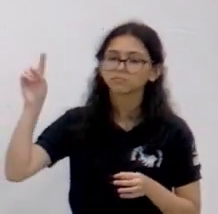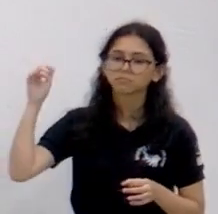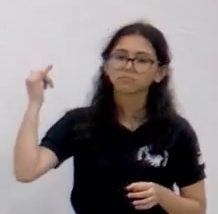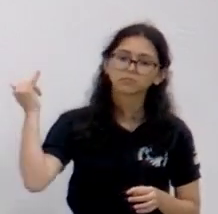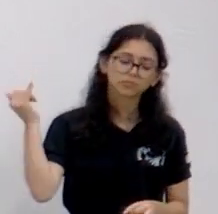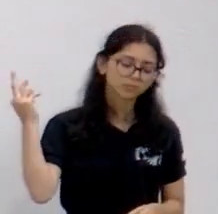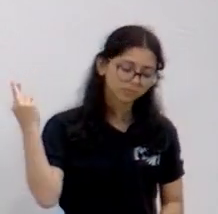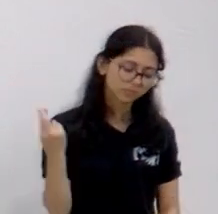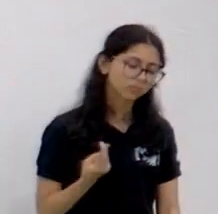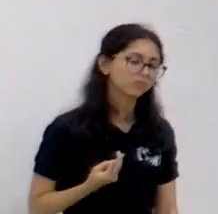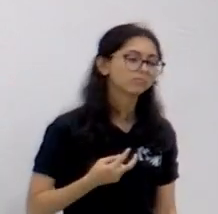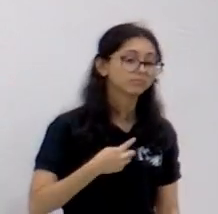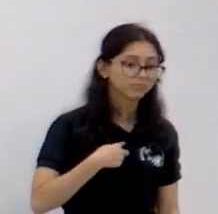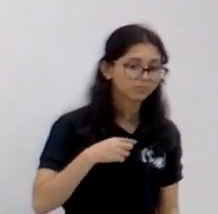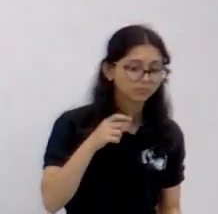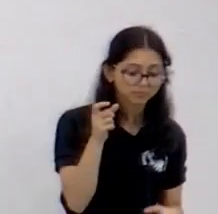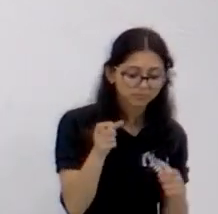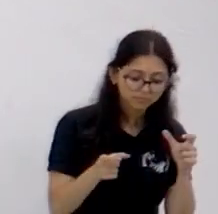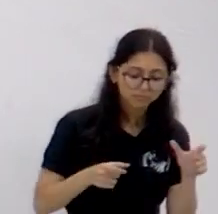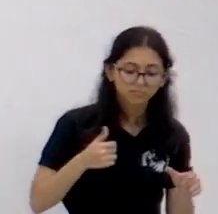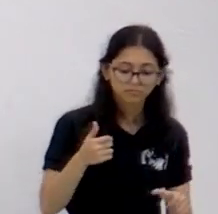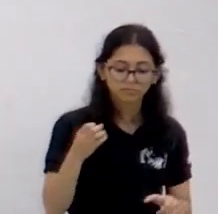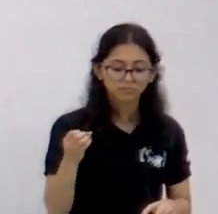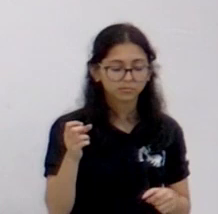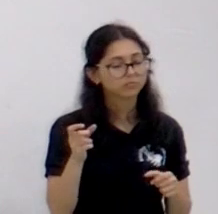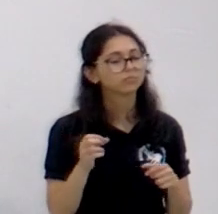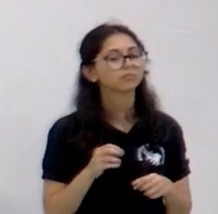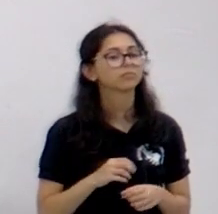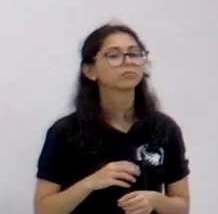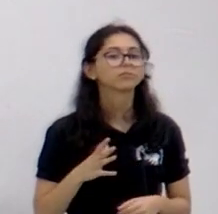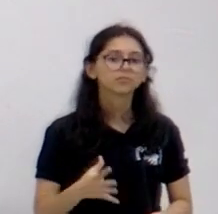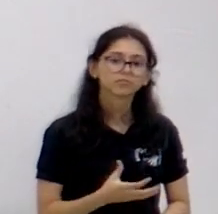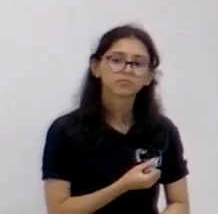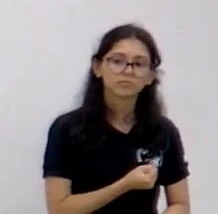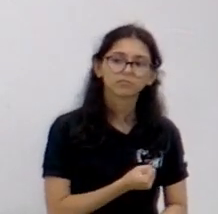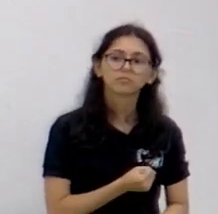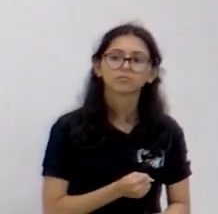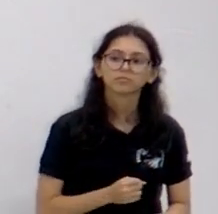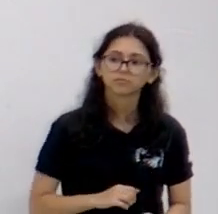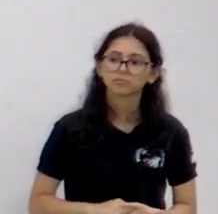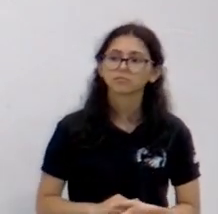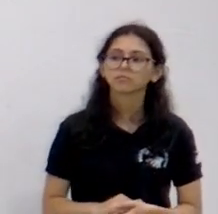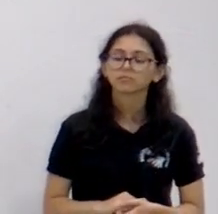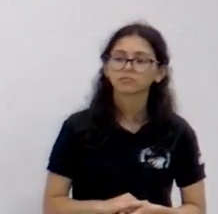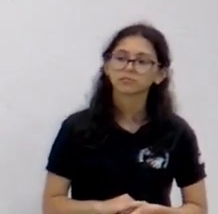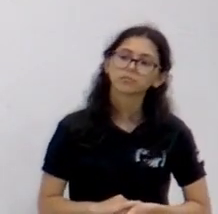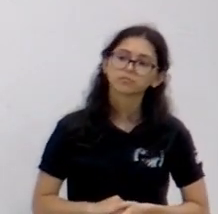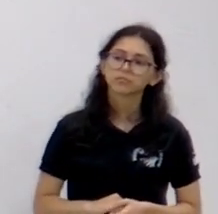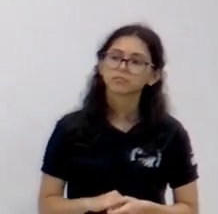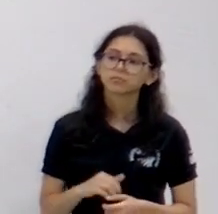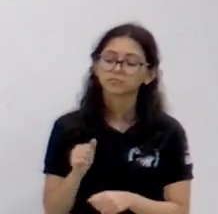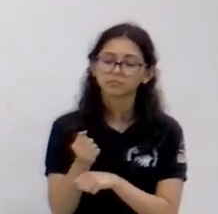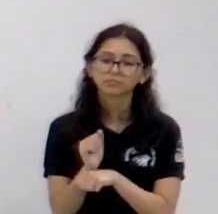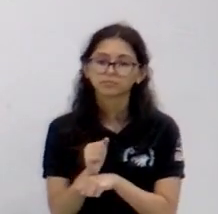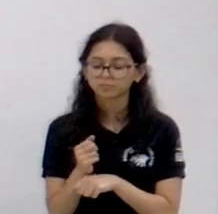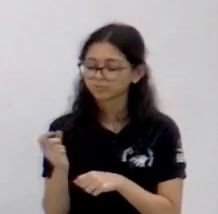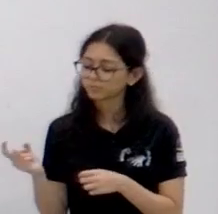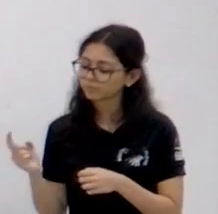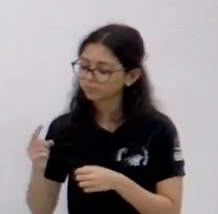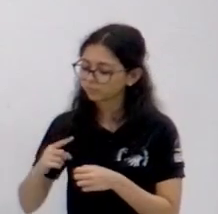amor dos 10. Tendo cessado de falar a Abraão, retirou-se o Senhor, e Abraão voltou para o seu